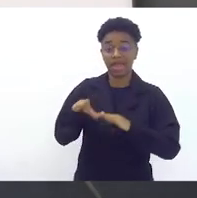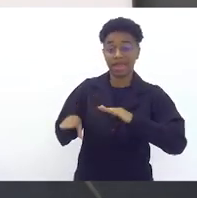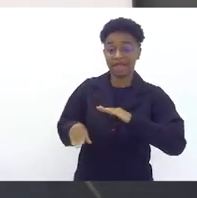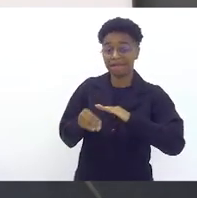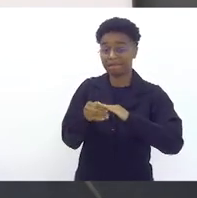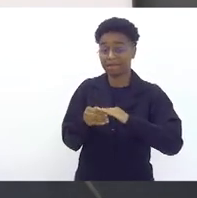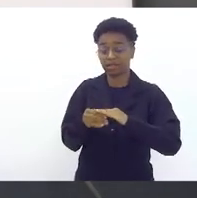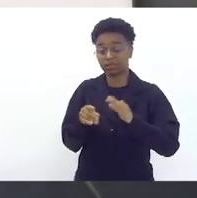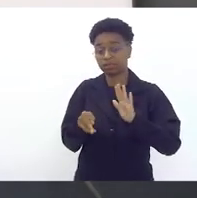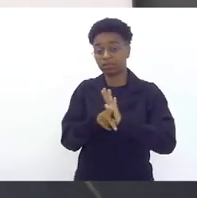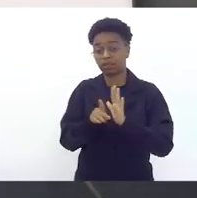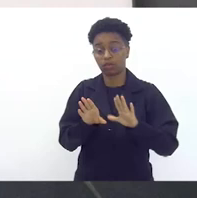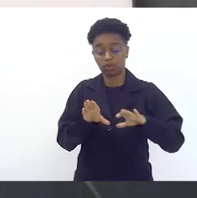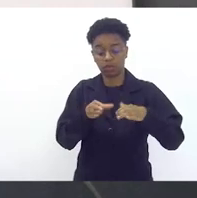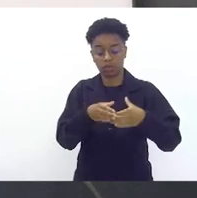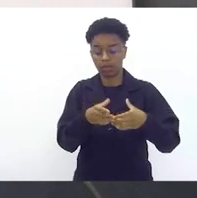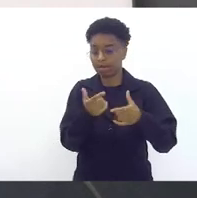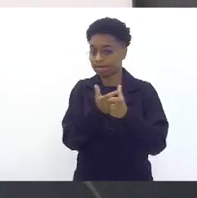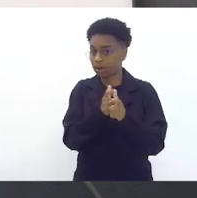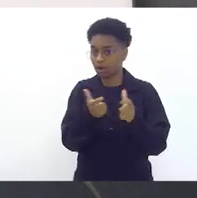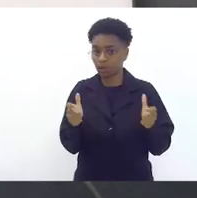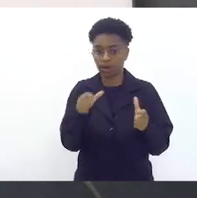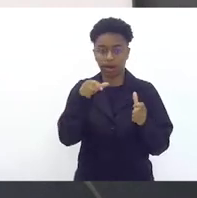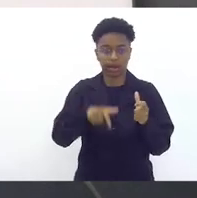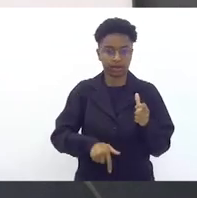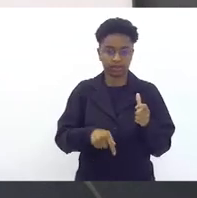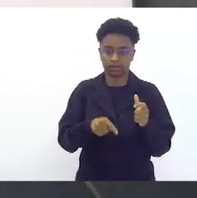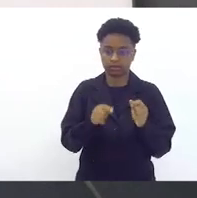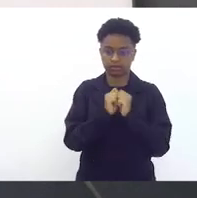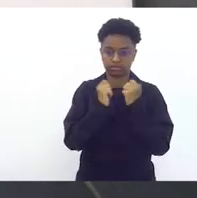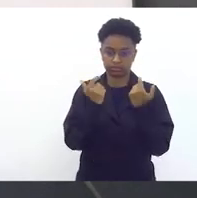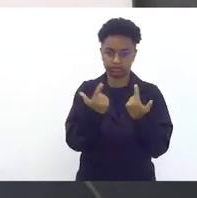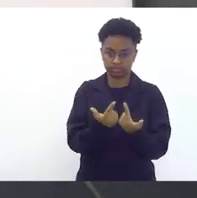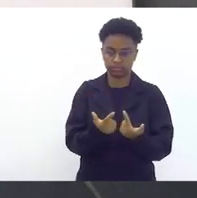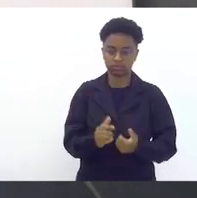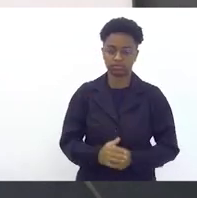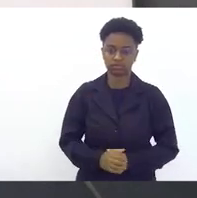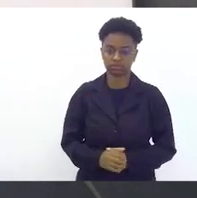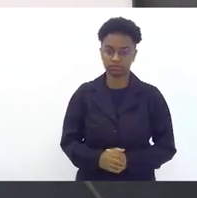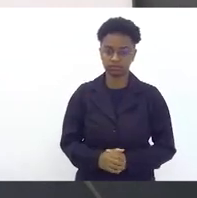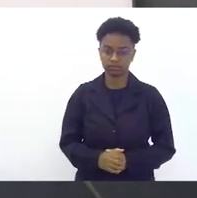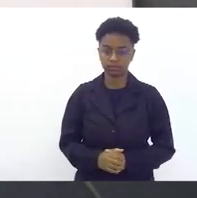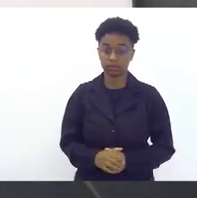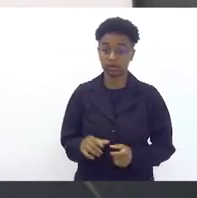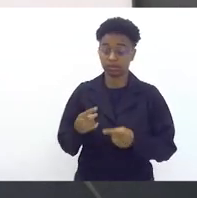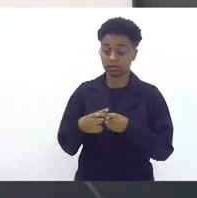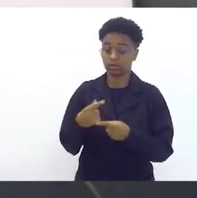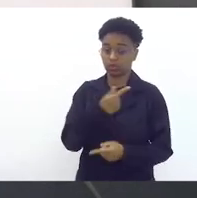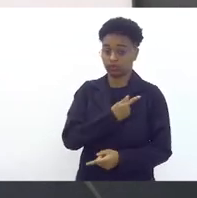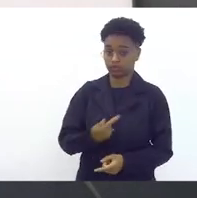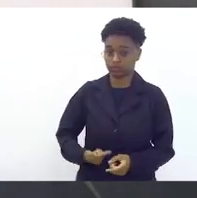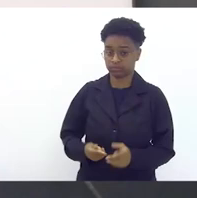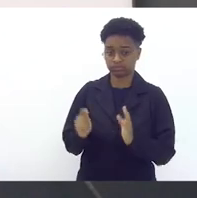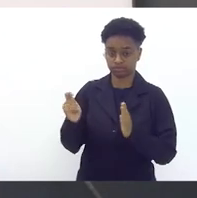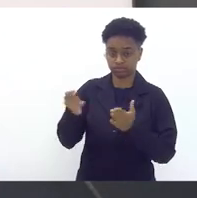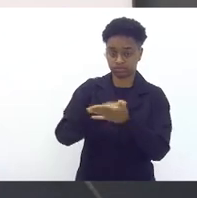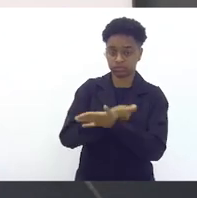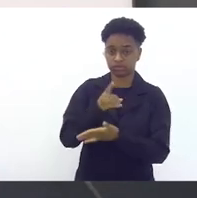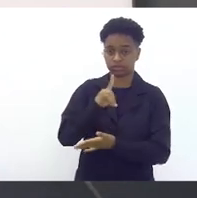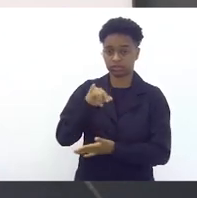um coletivo majoritário desta Casa de Deputados, que o governador sancionou no dia 9 de junho de